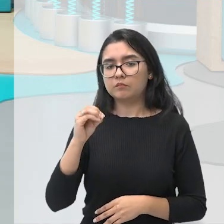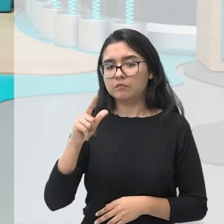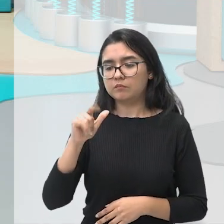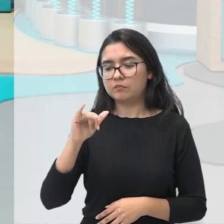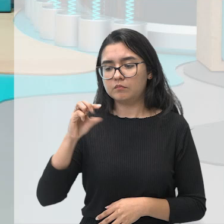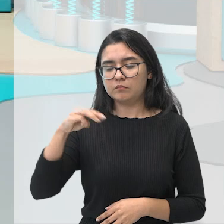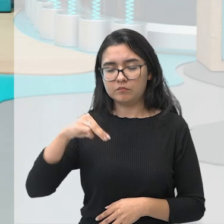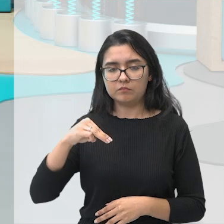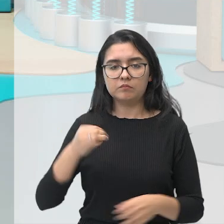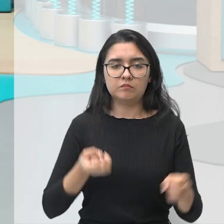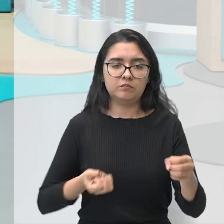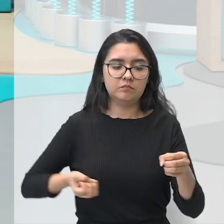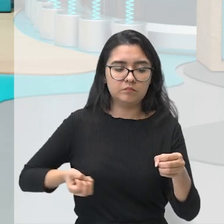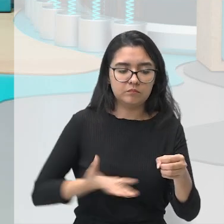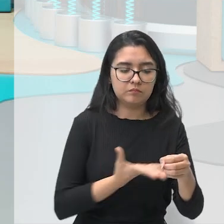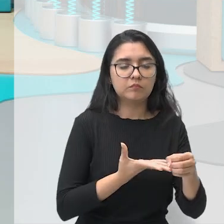bolim.